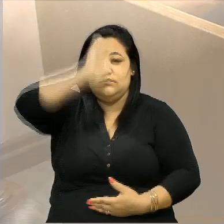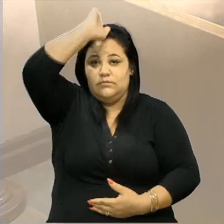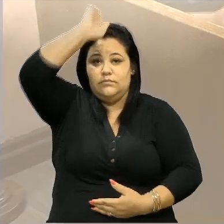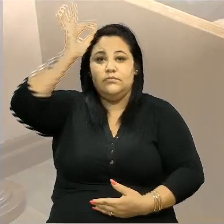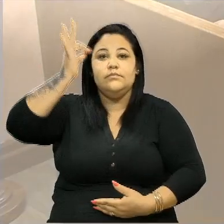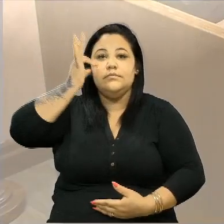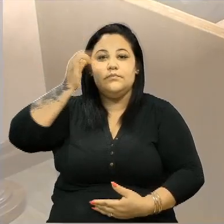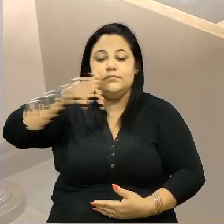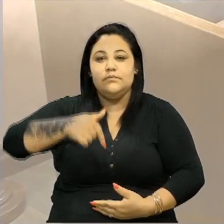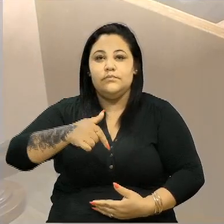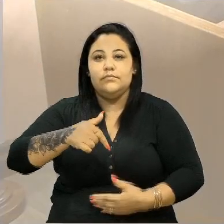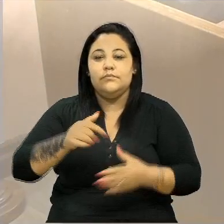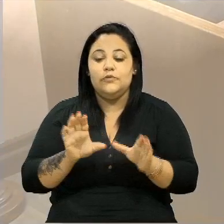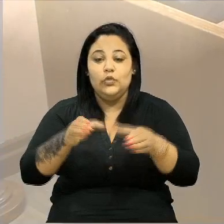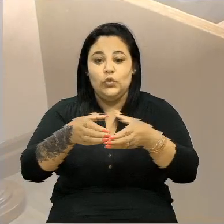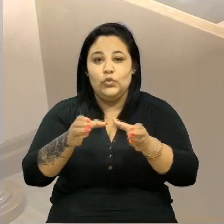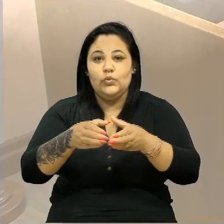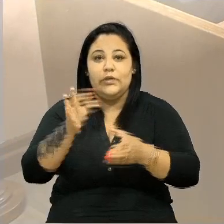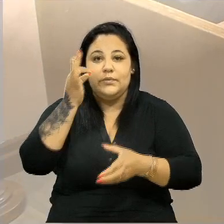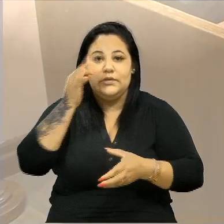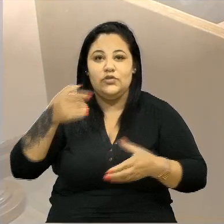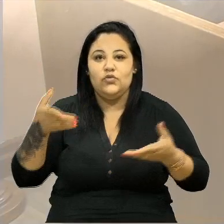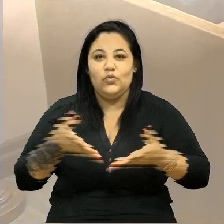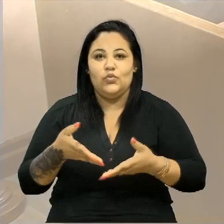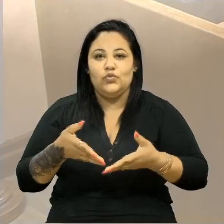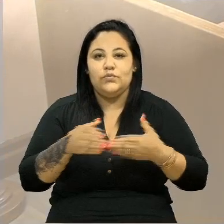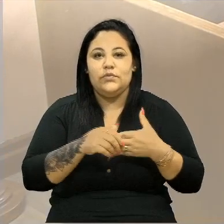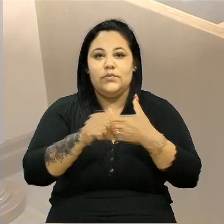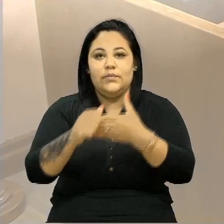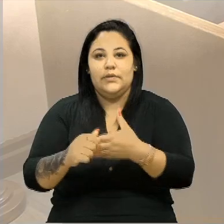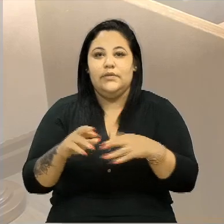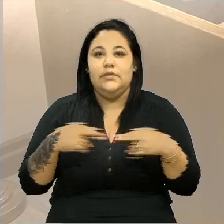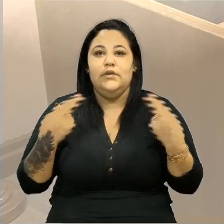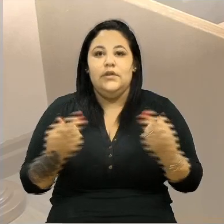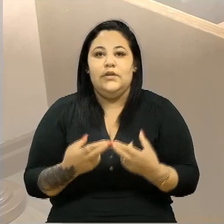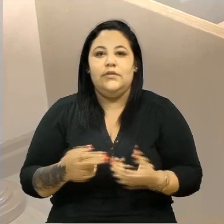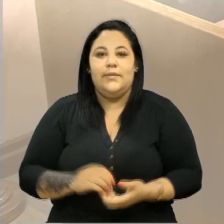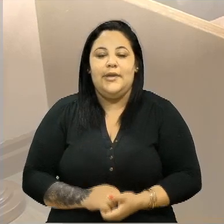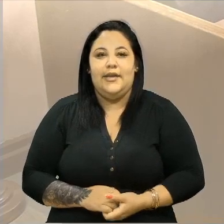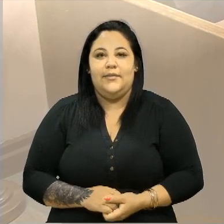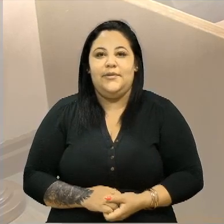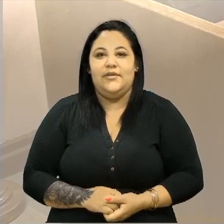a tropa que está conosco nessa manhã para prestigiar essa sessão.